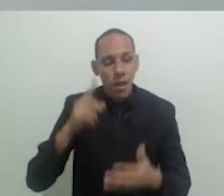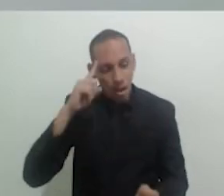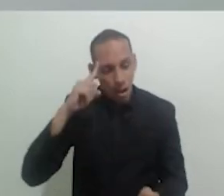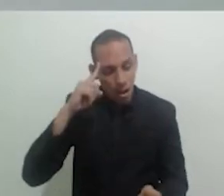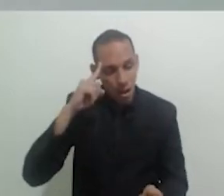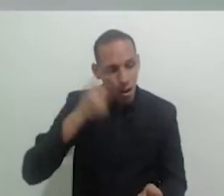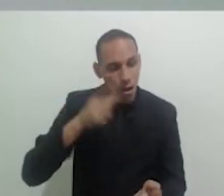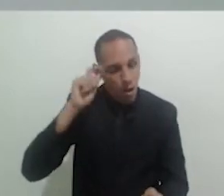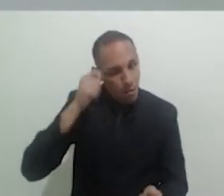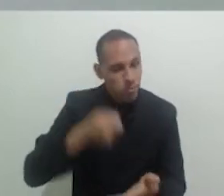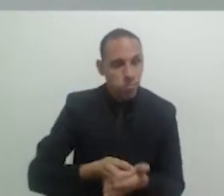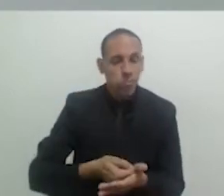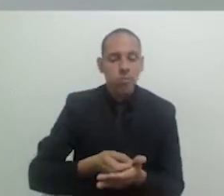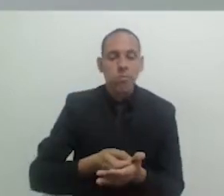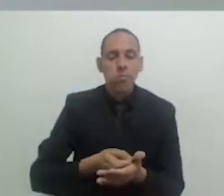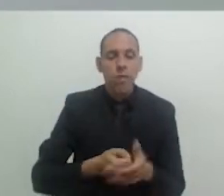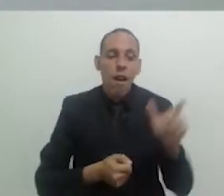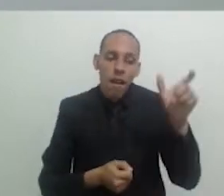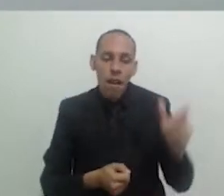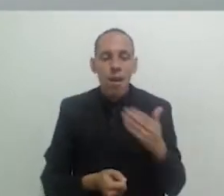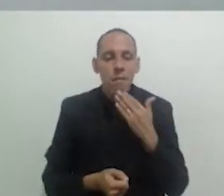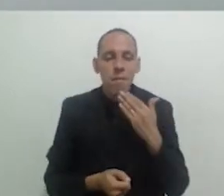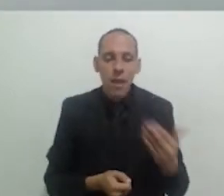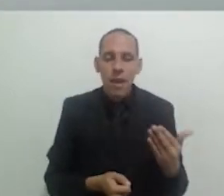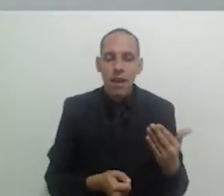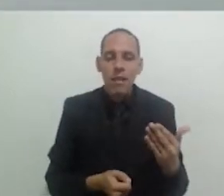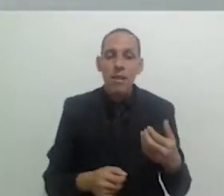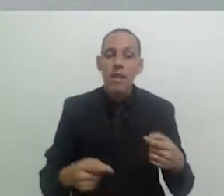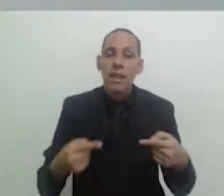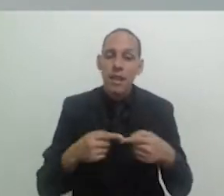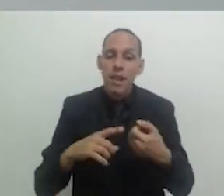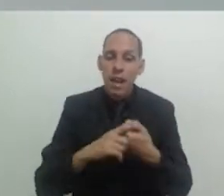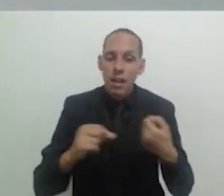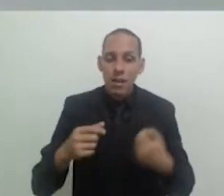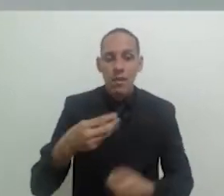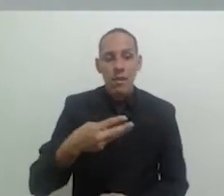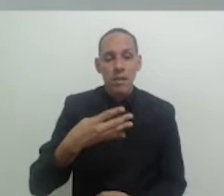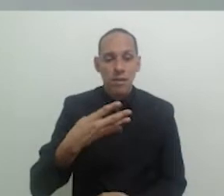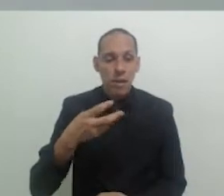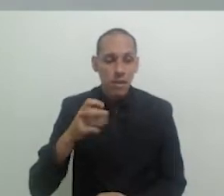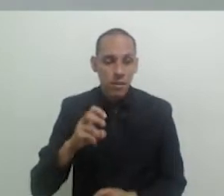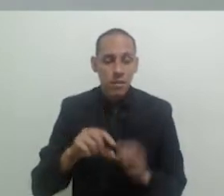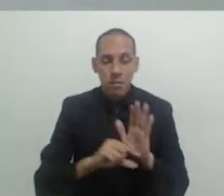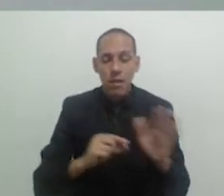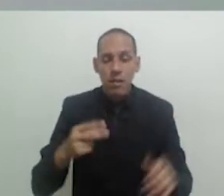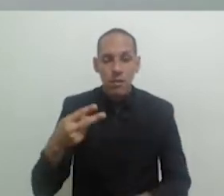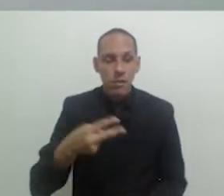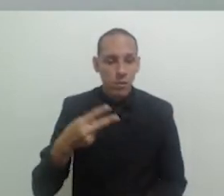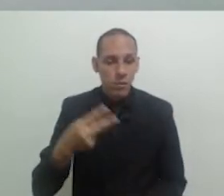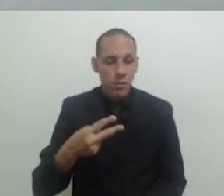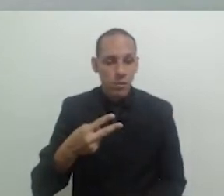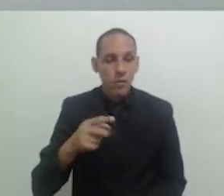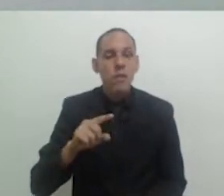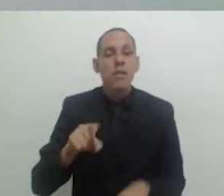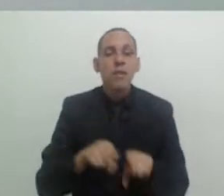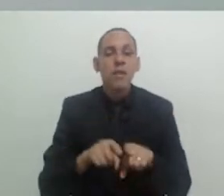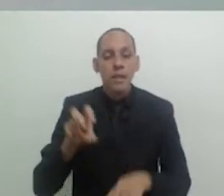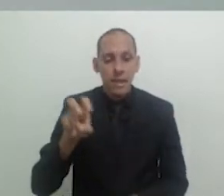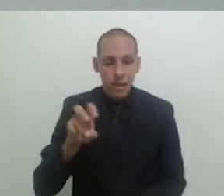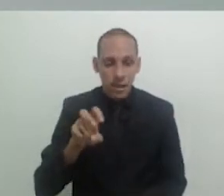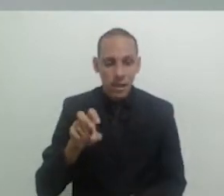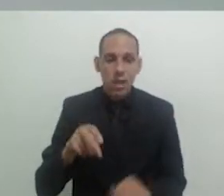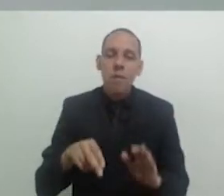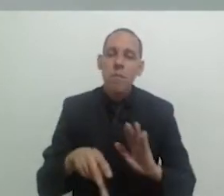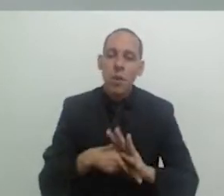parte interessada, nos termos do artigo 345, parágrafos 2º e 5º do regimento interno daquele